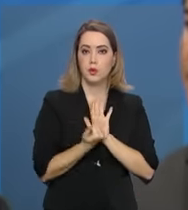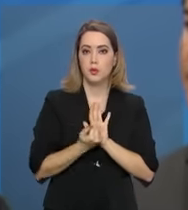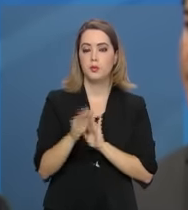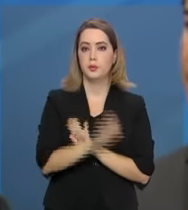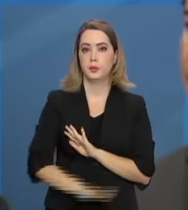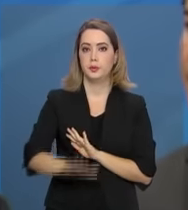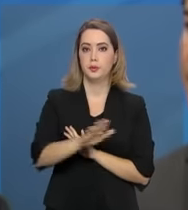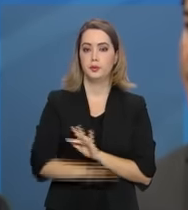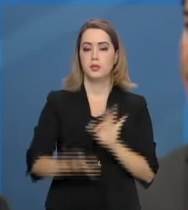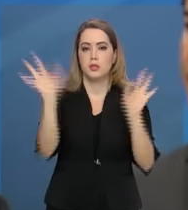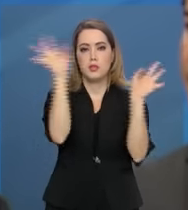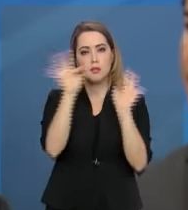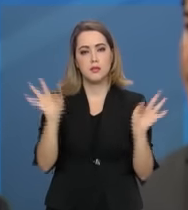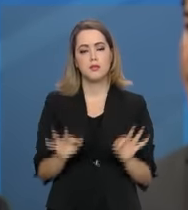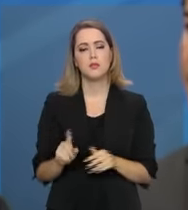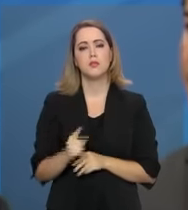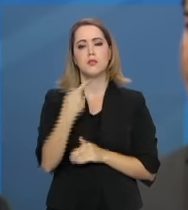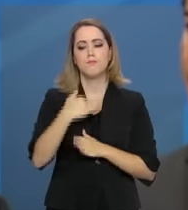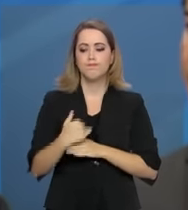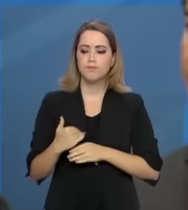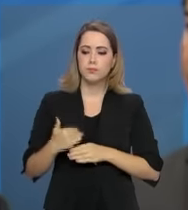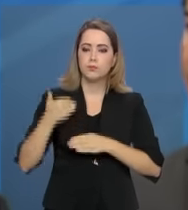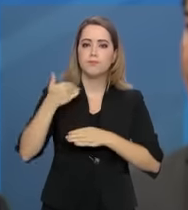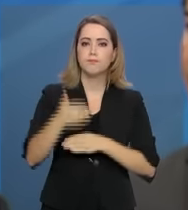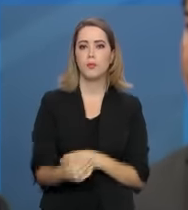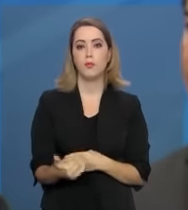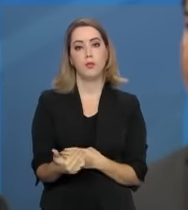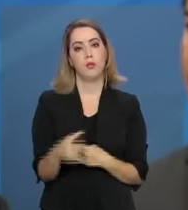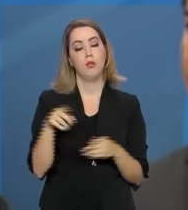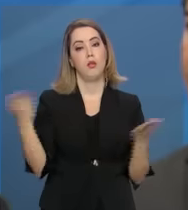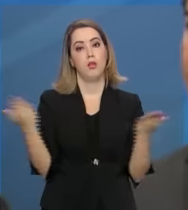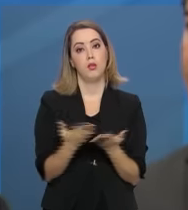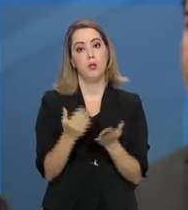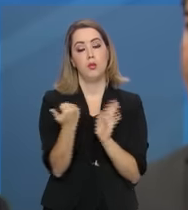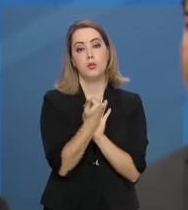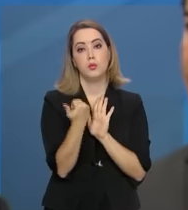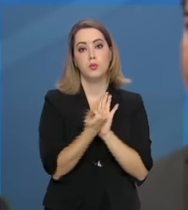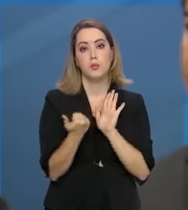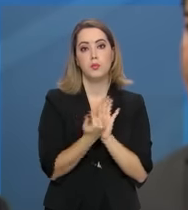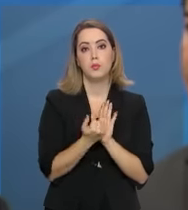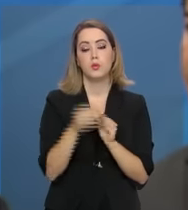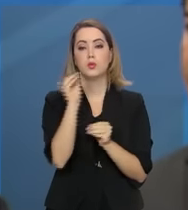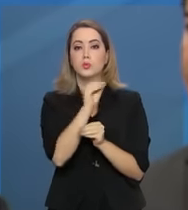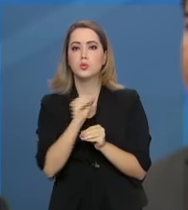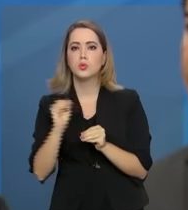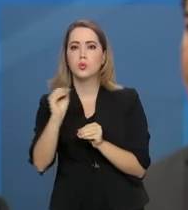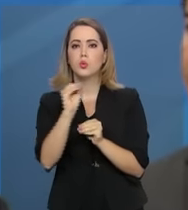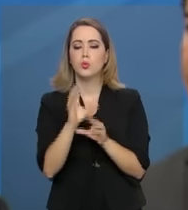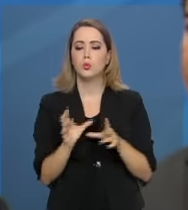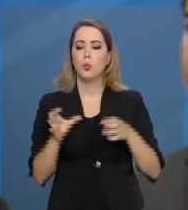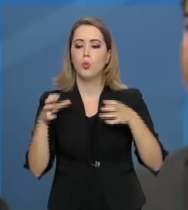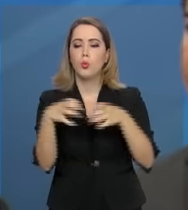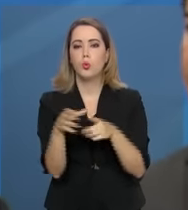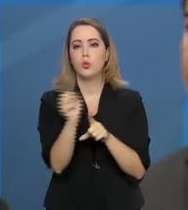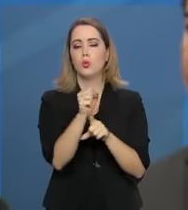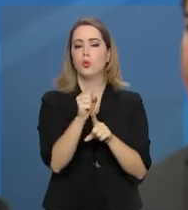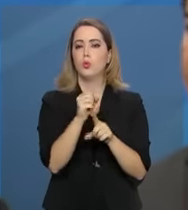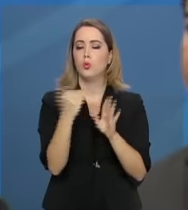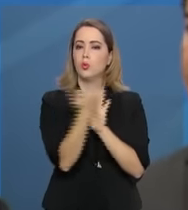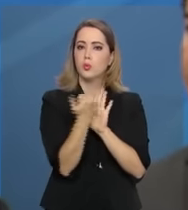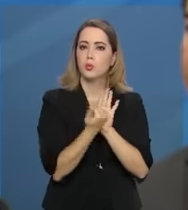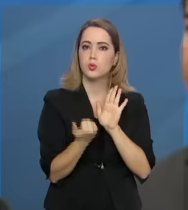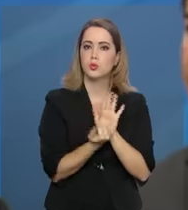na verdade é um passo adiante nos programas que constituem a rede de proteção social no Brasil. Ele vem ampliar e